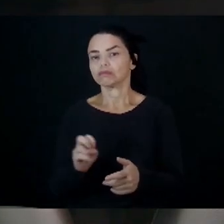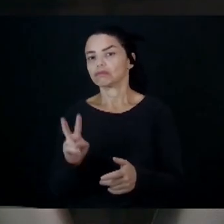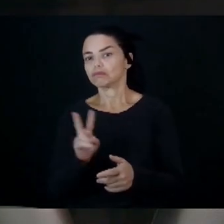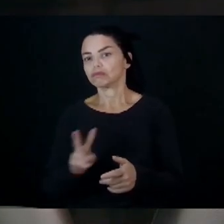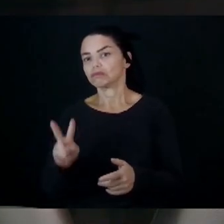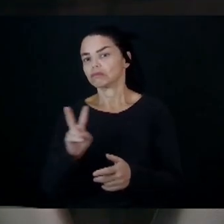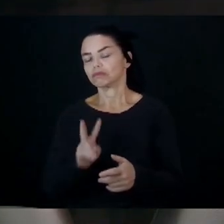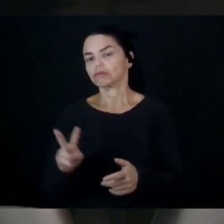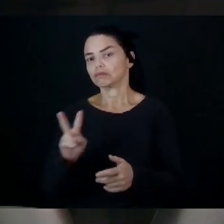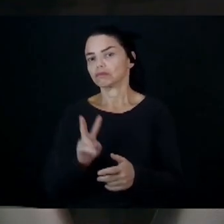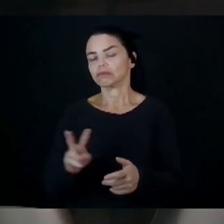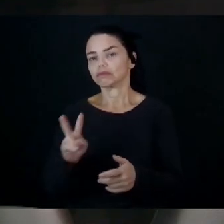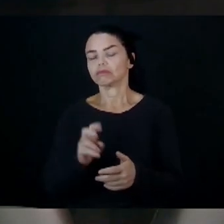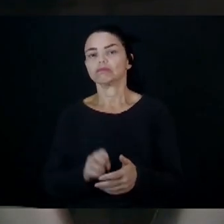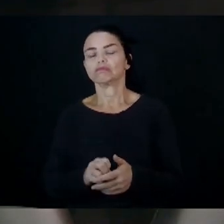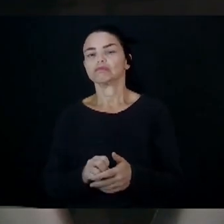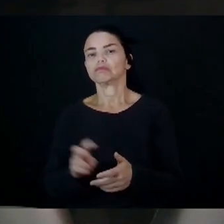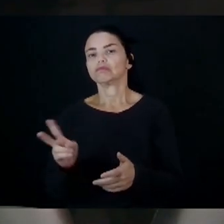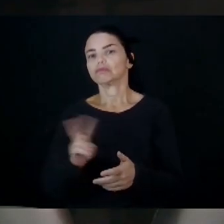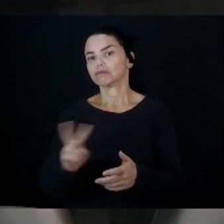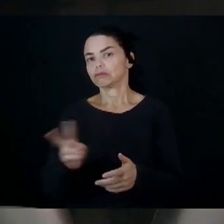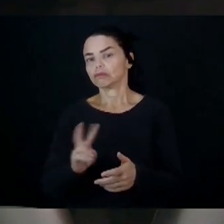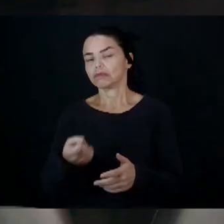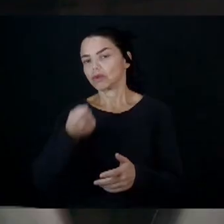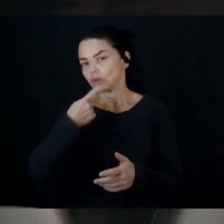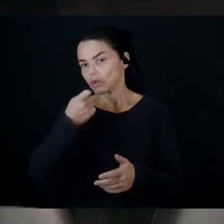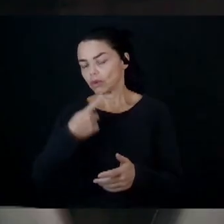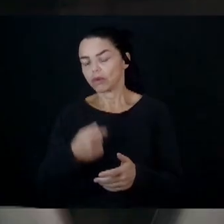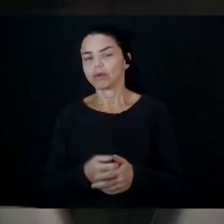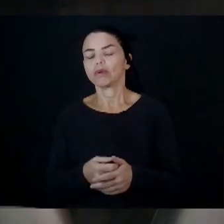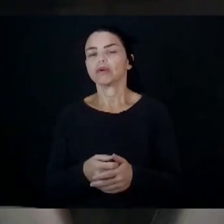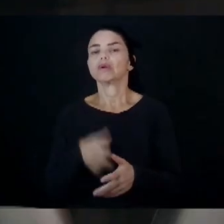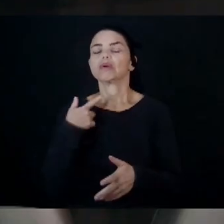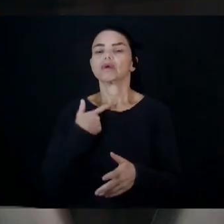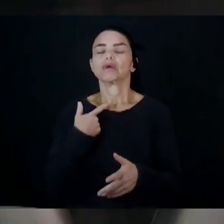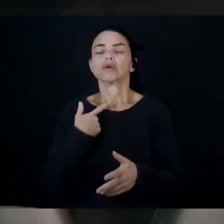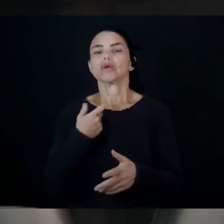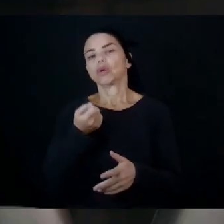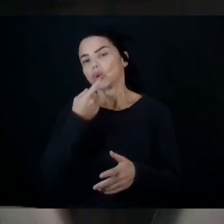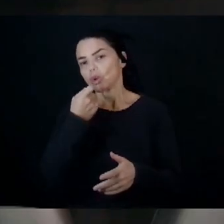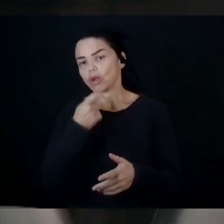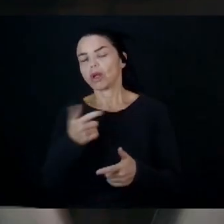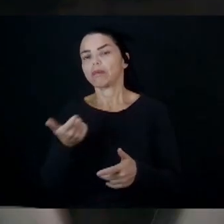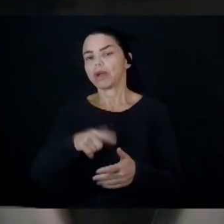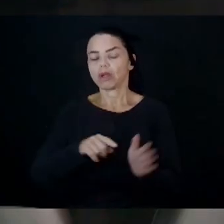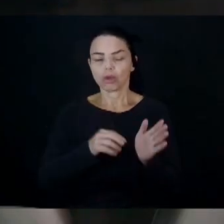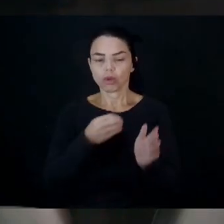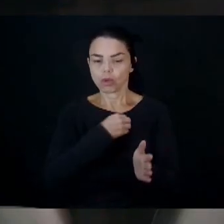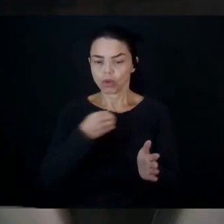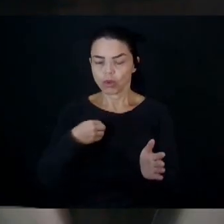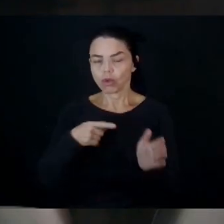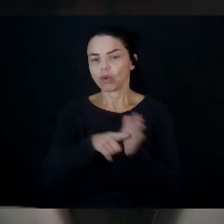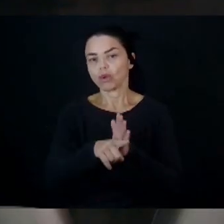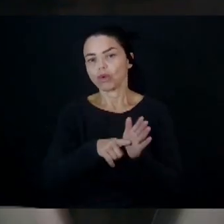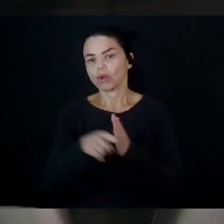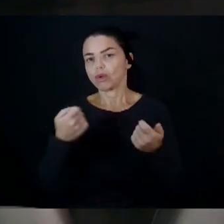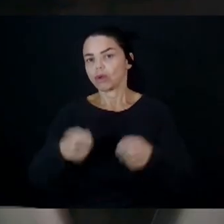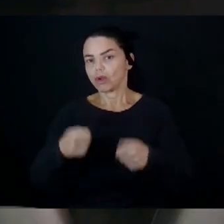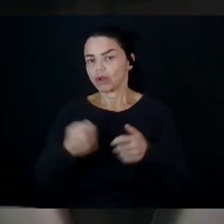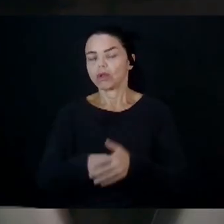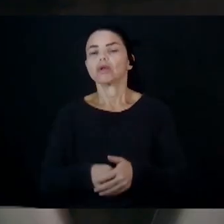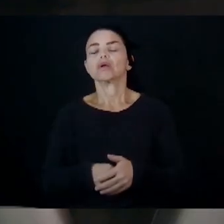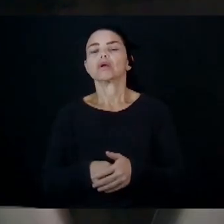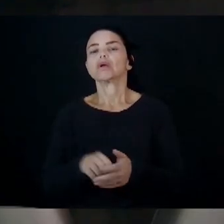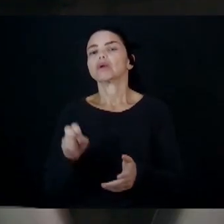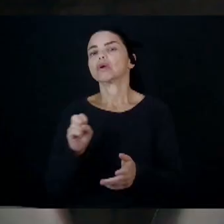E ver se repôs de forma adequada, depois repete o exame, ver se você vai precisar de uma manutenção dessas vitaminas.